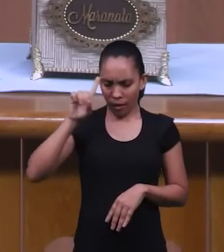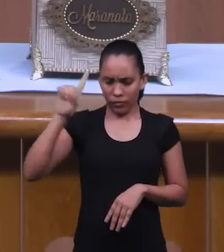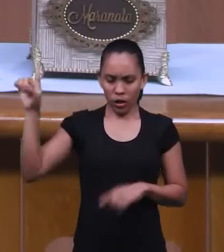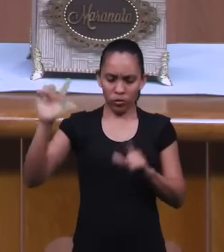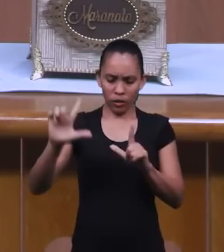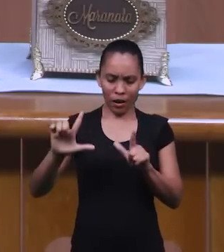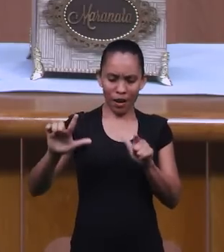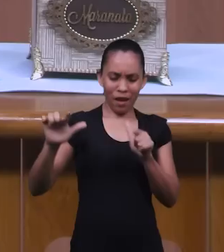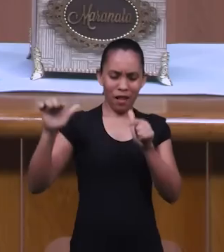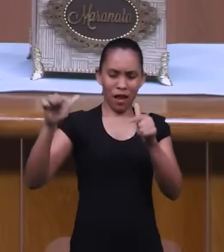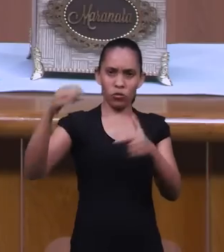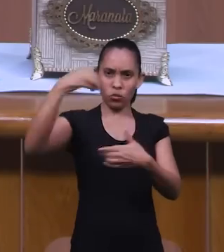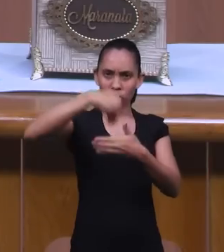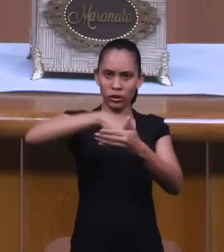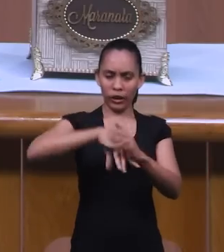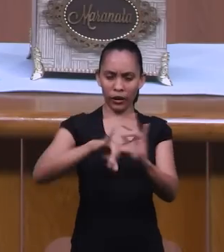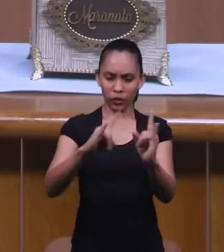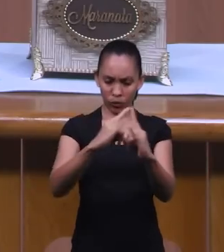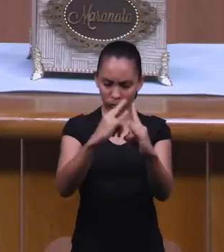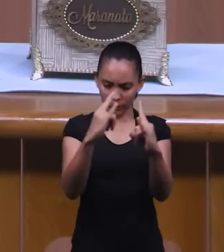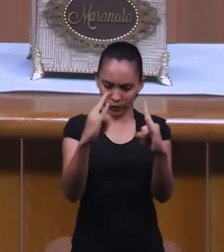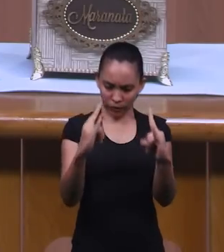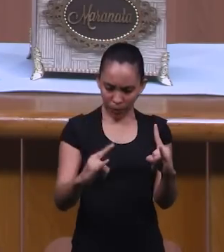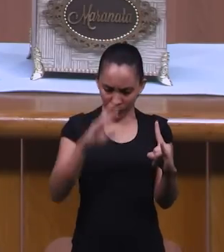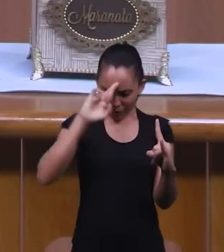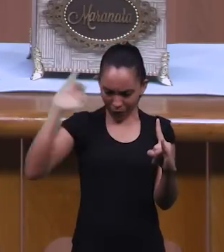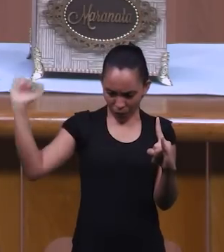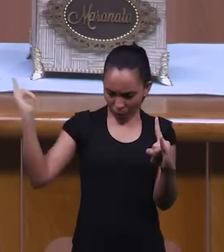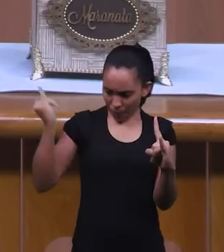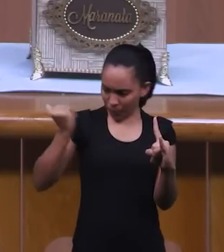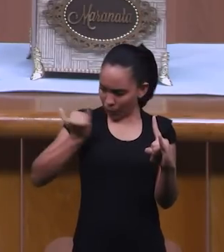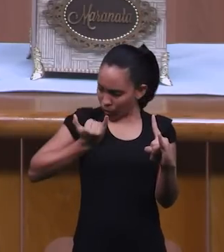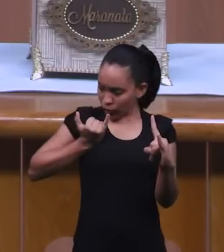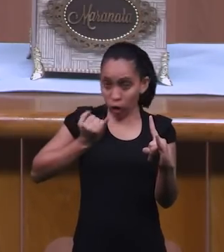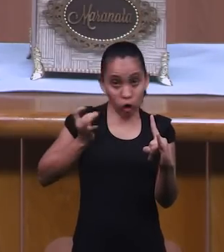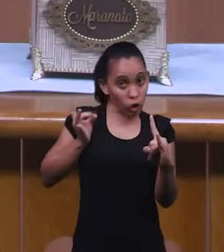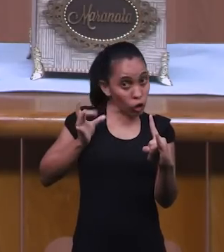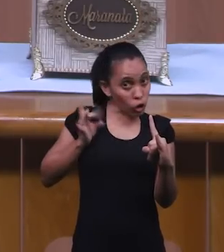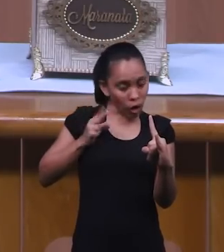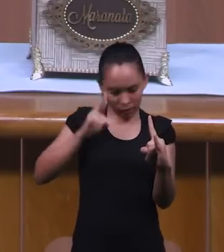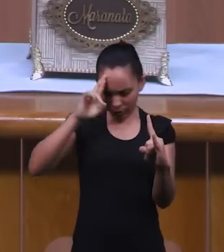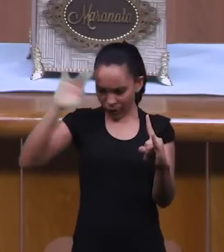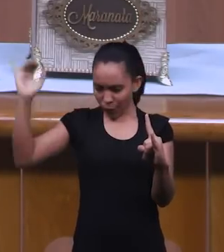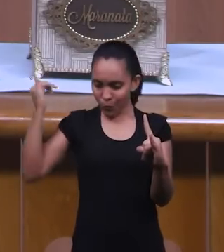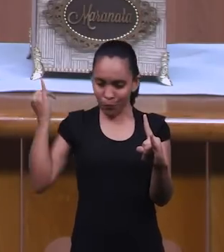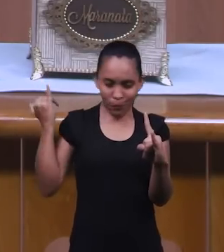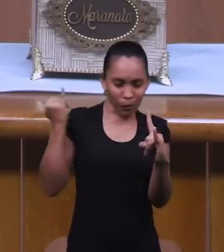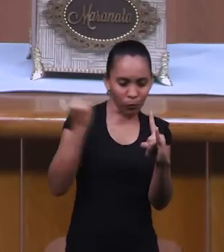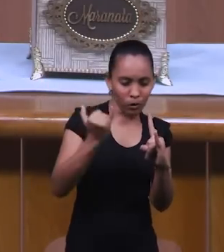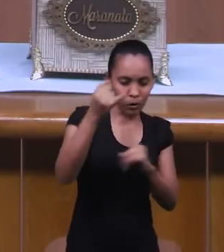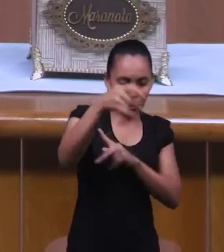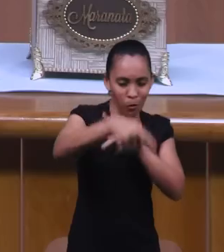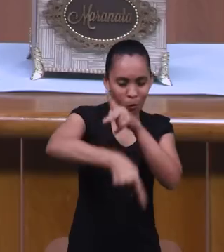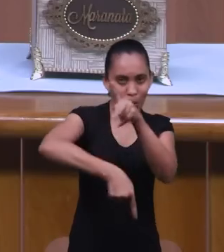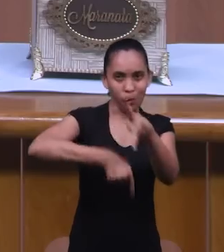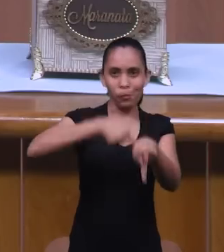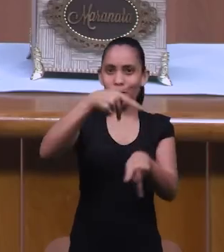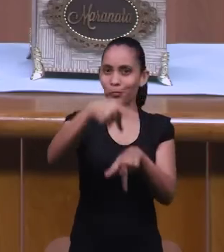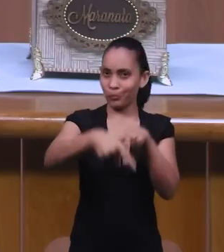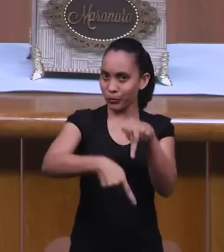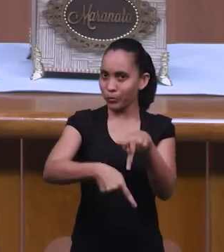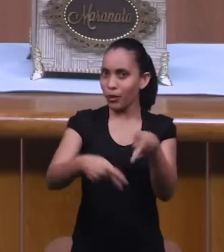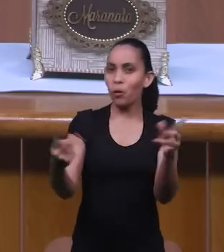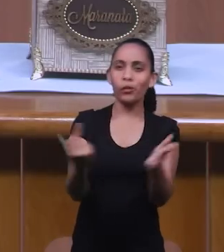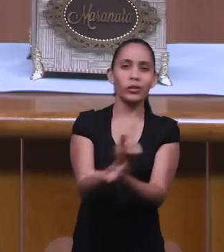do templo. E Deus, que só falava com Moisés, passou a falar com o povo todo. Ou